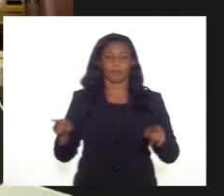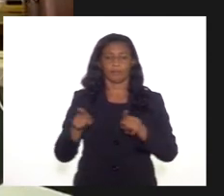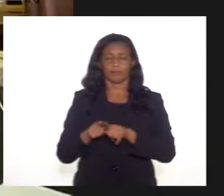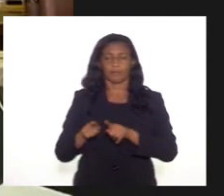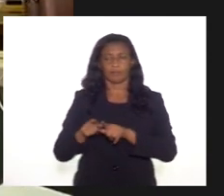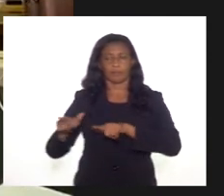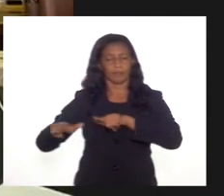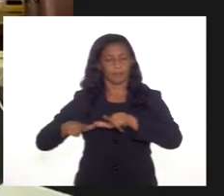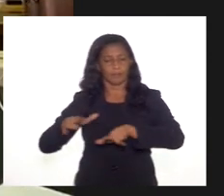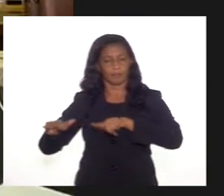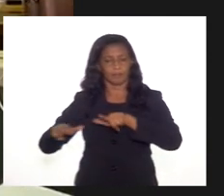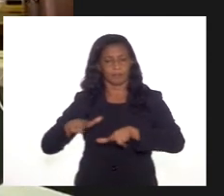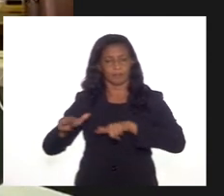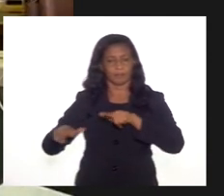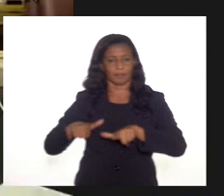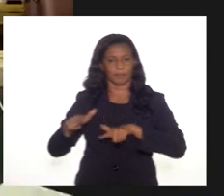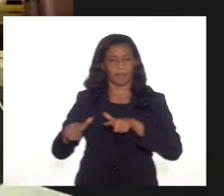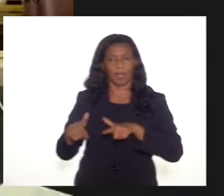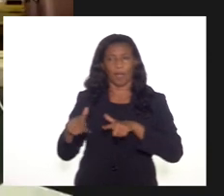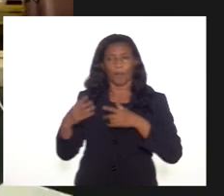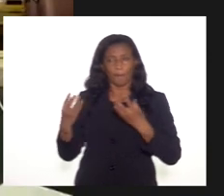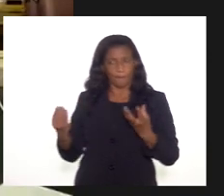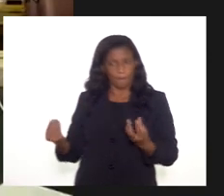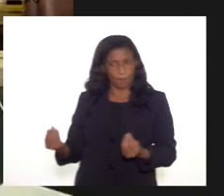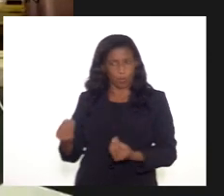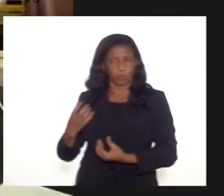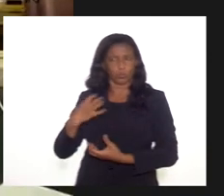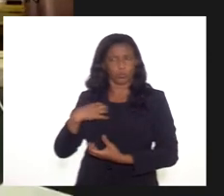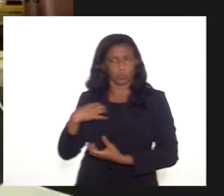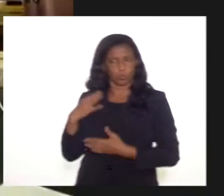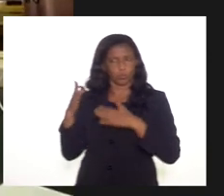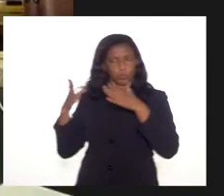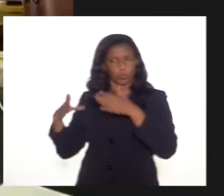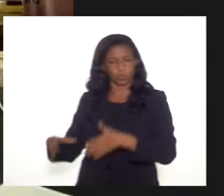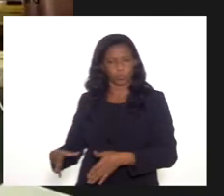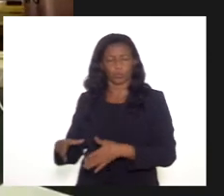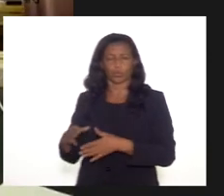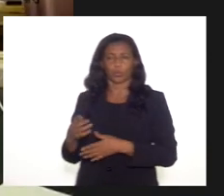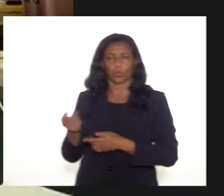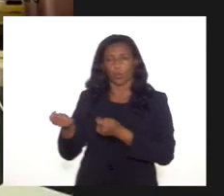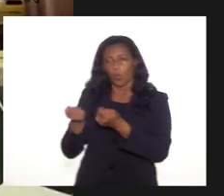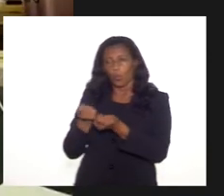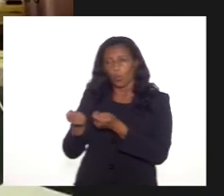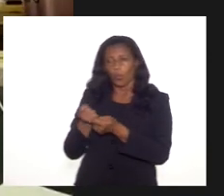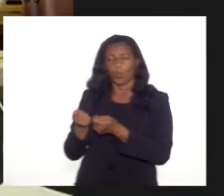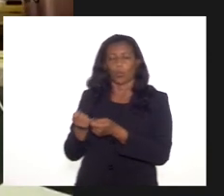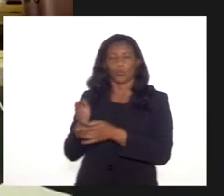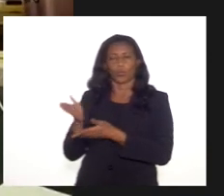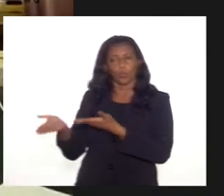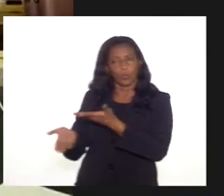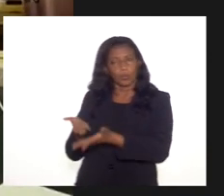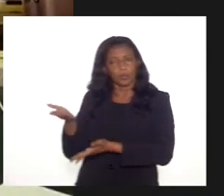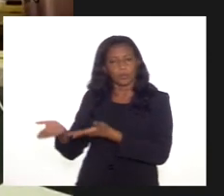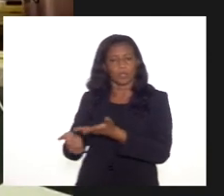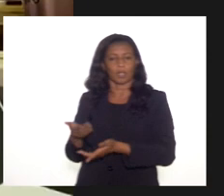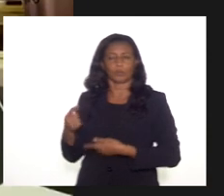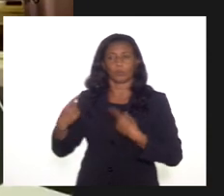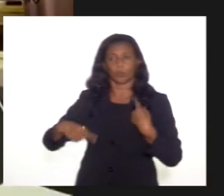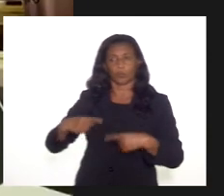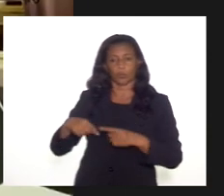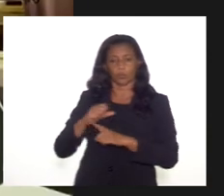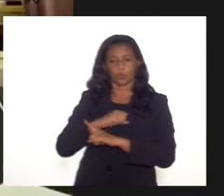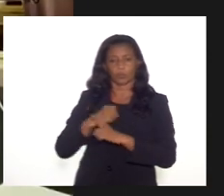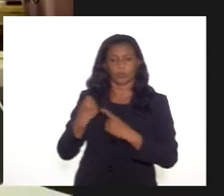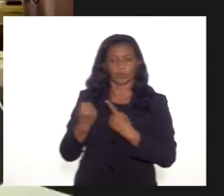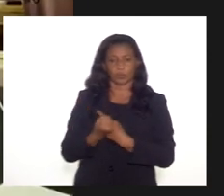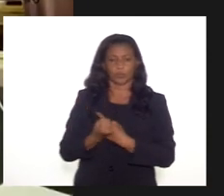trabalhando muito significativamente no que tange à economia do cuidado. as políticas sociais precisam